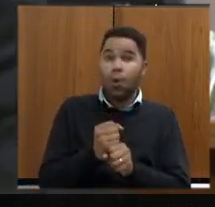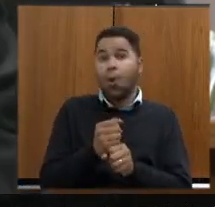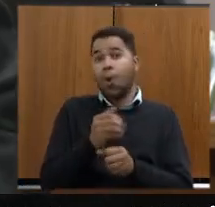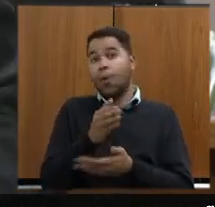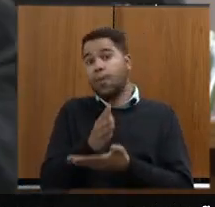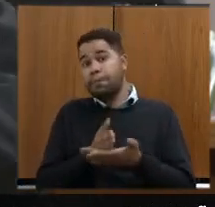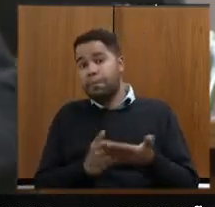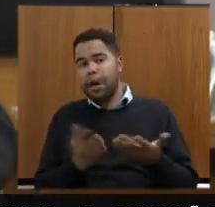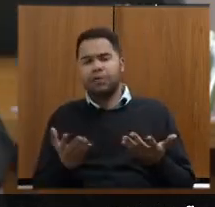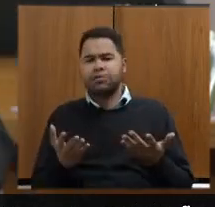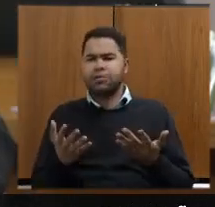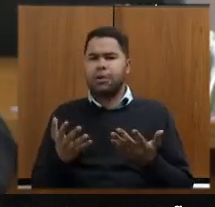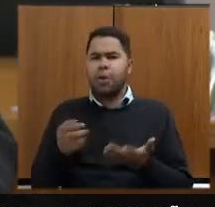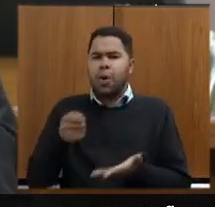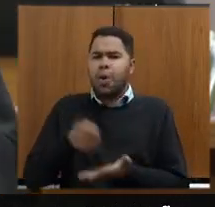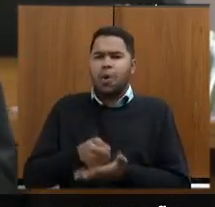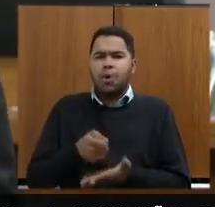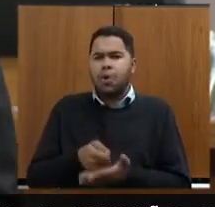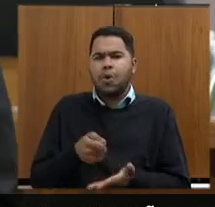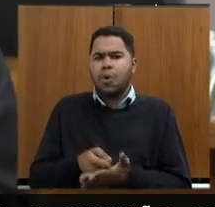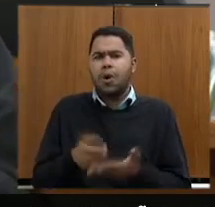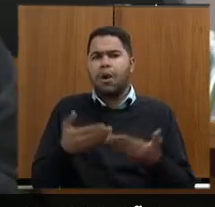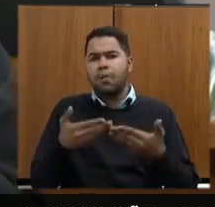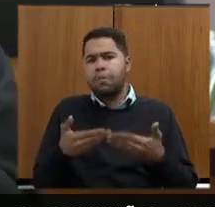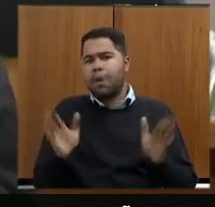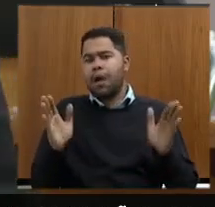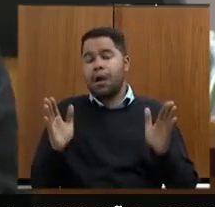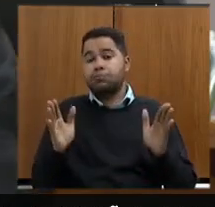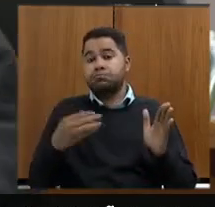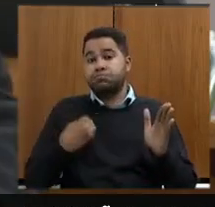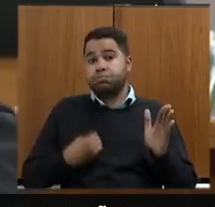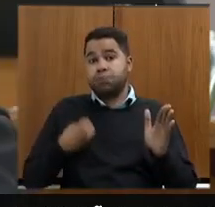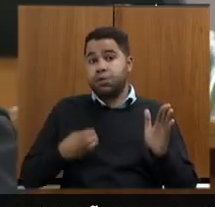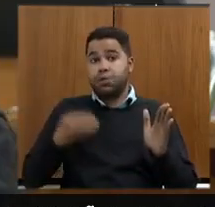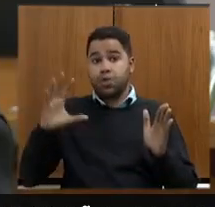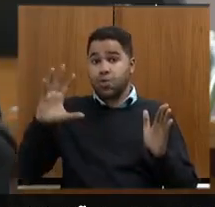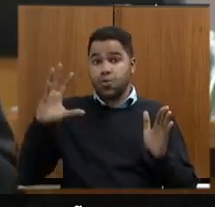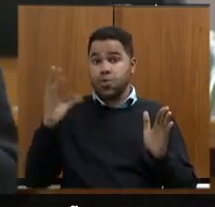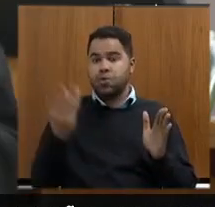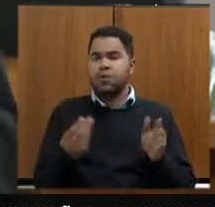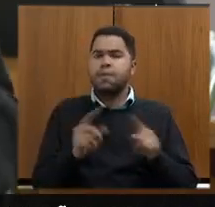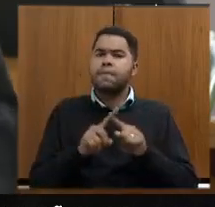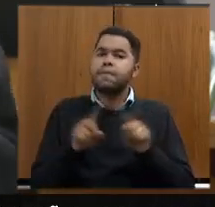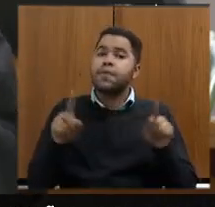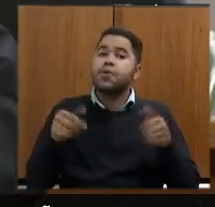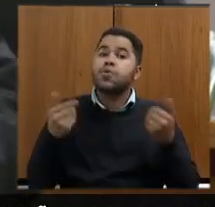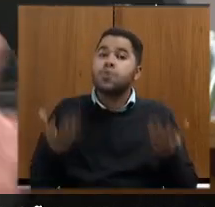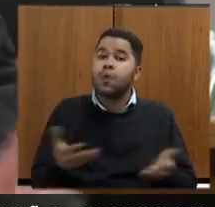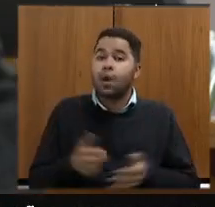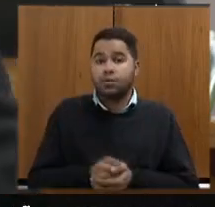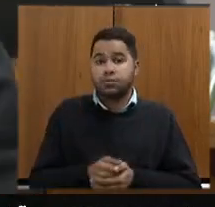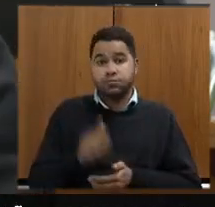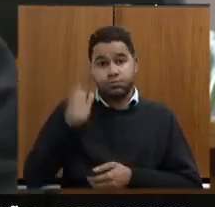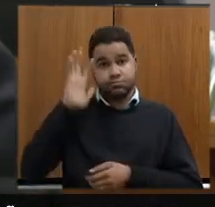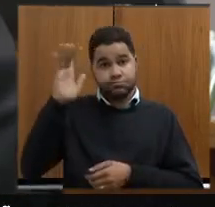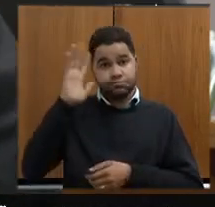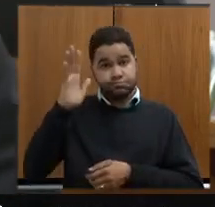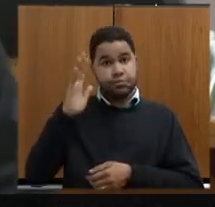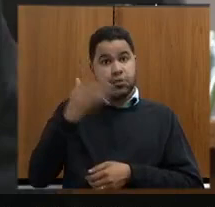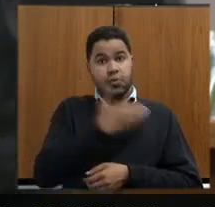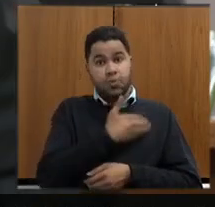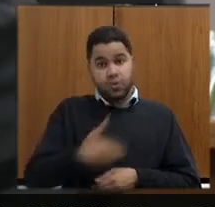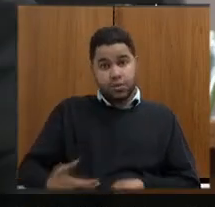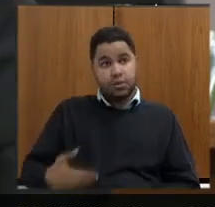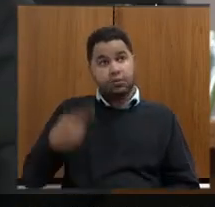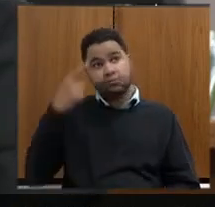não impõe é abertura a participação Total Mas qual que é Imagino que o estado esteja